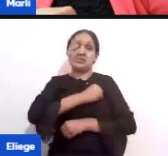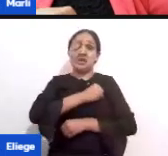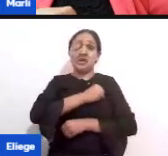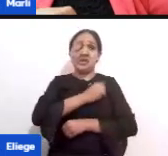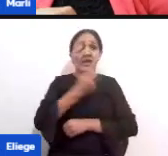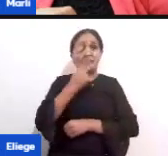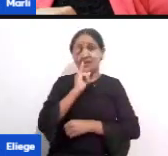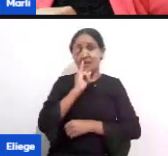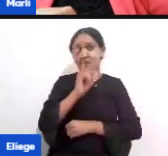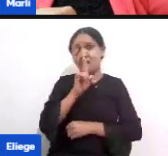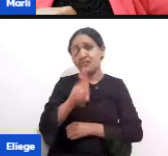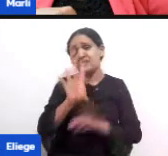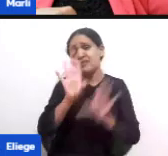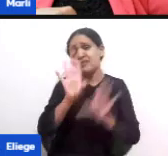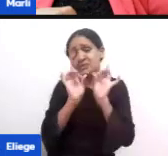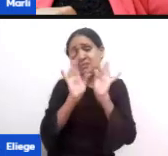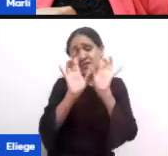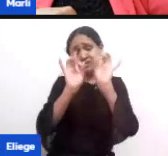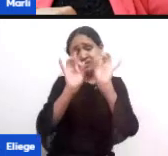especial.